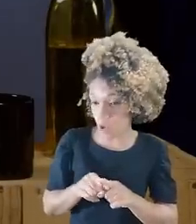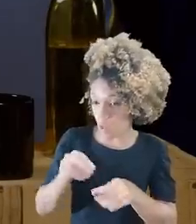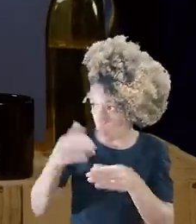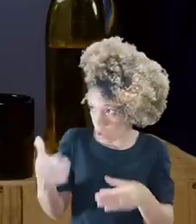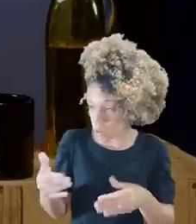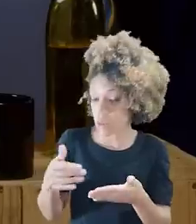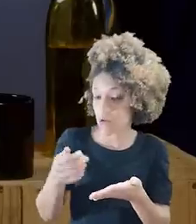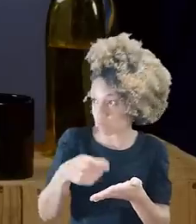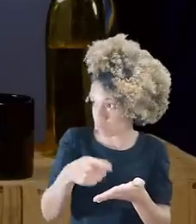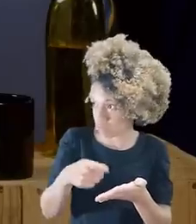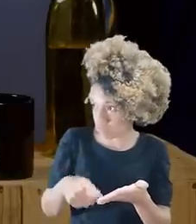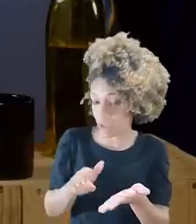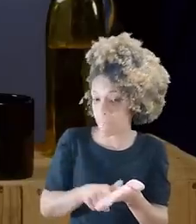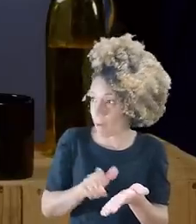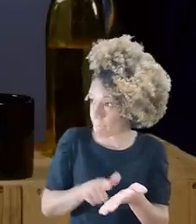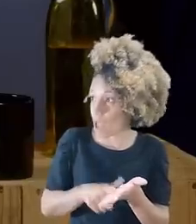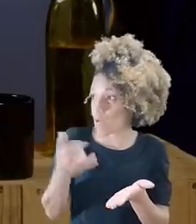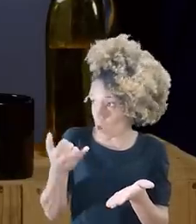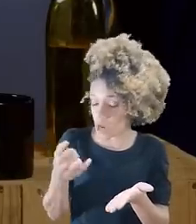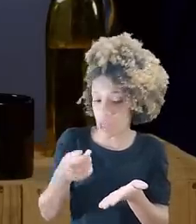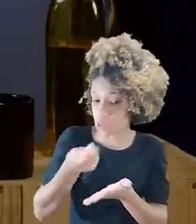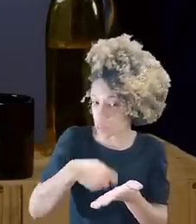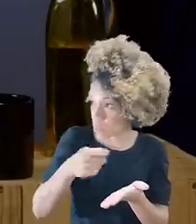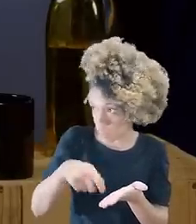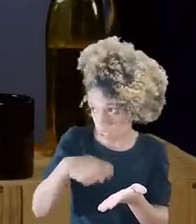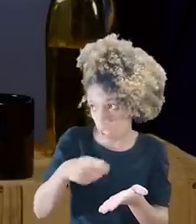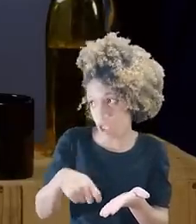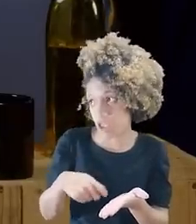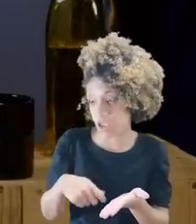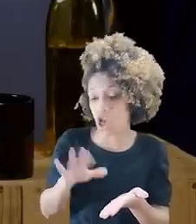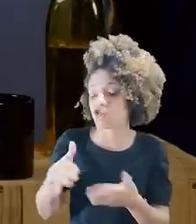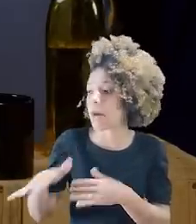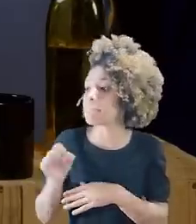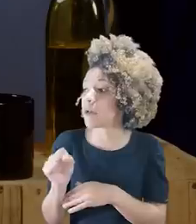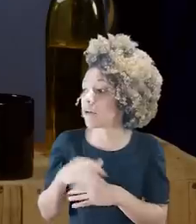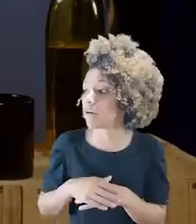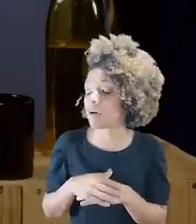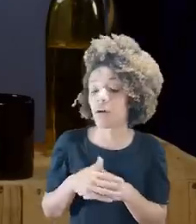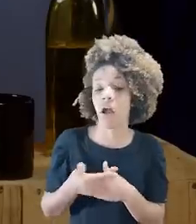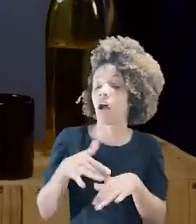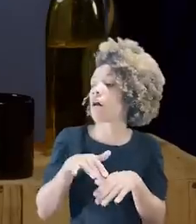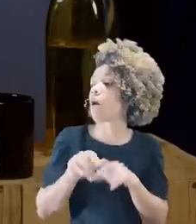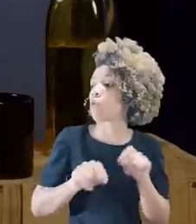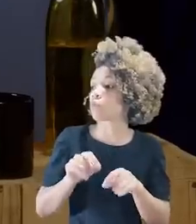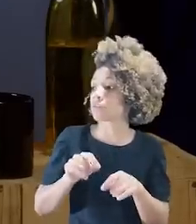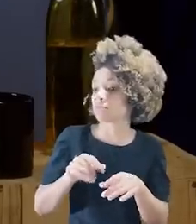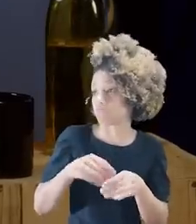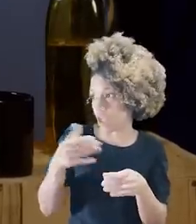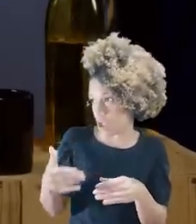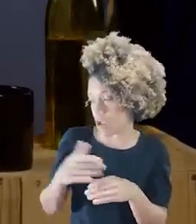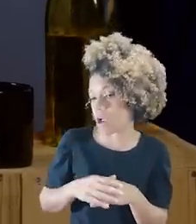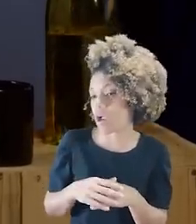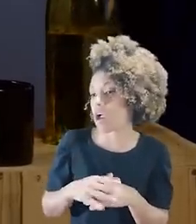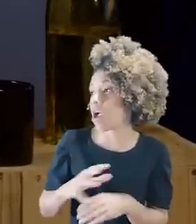bandeiras do já fica lá fazendo as bandeiras aí a gente entra num ritmo né Aí a gente fala Mamãe tô com fome vamos lá vamos fazer o café aí vai pra cozinha a